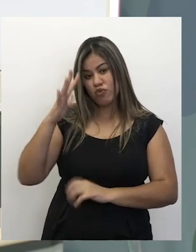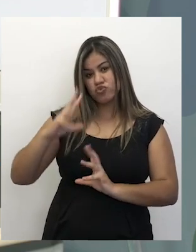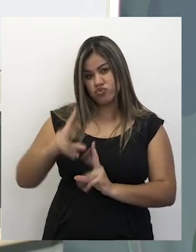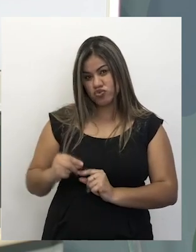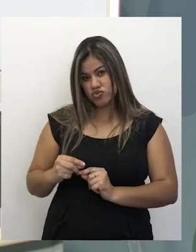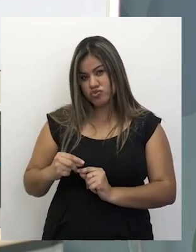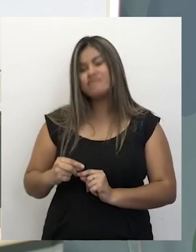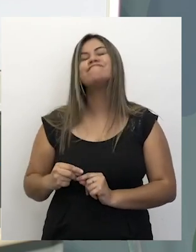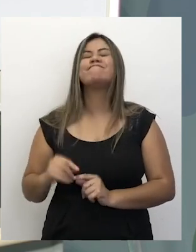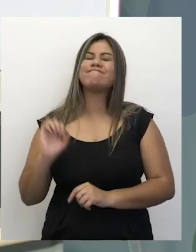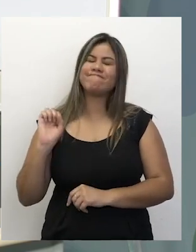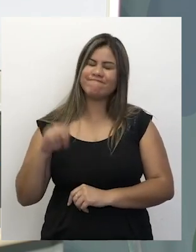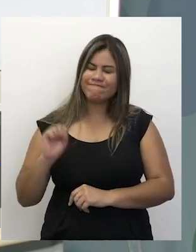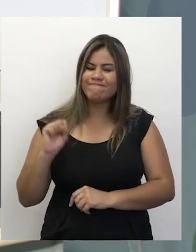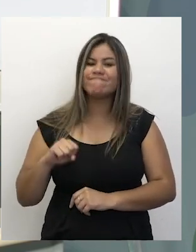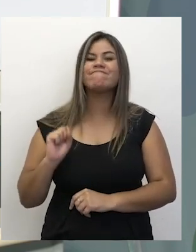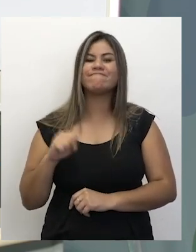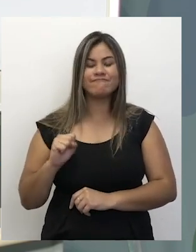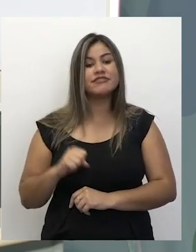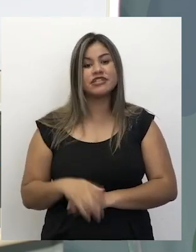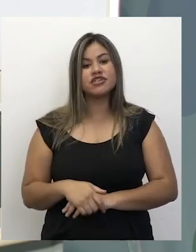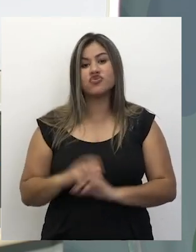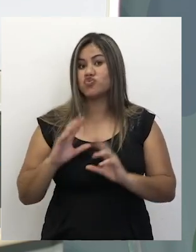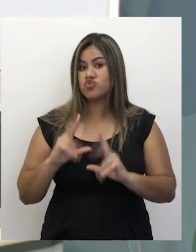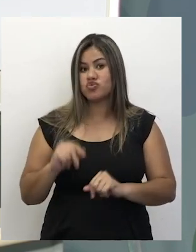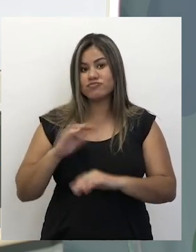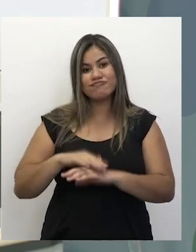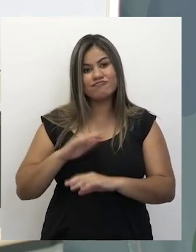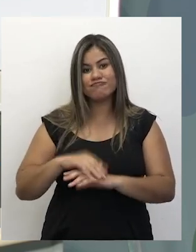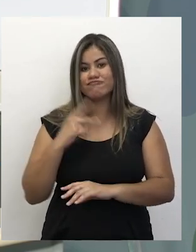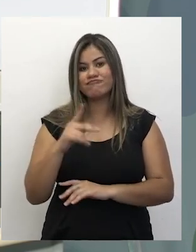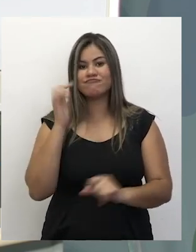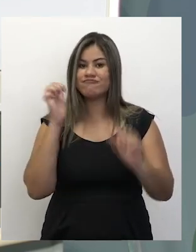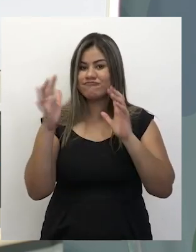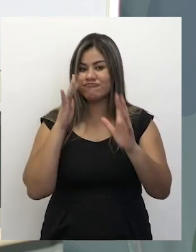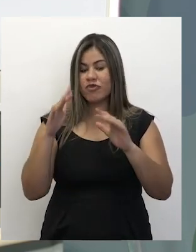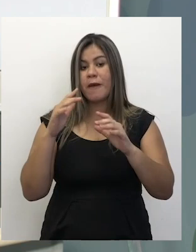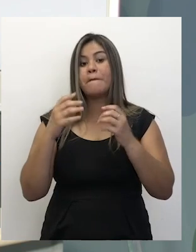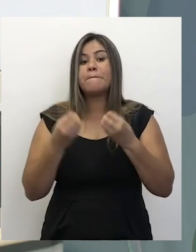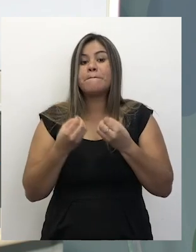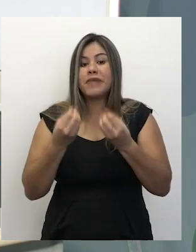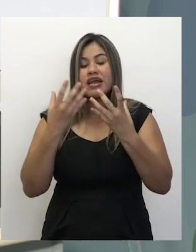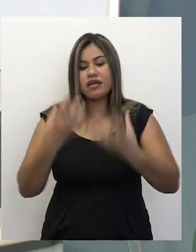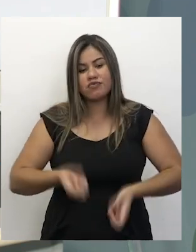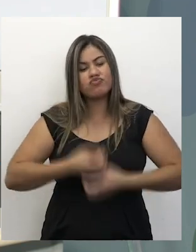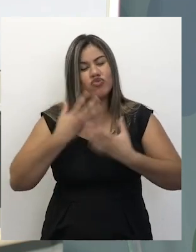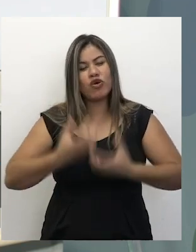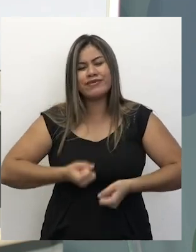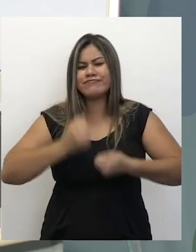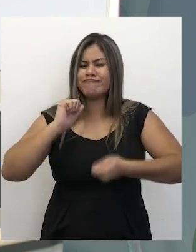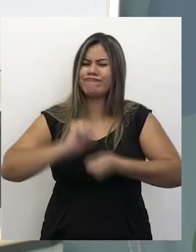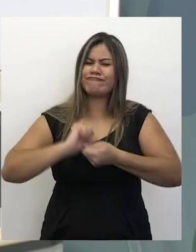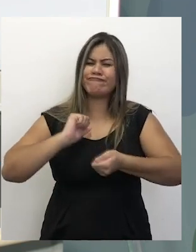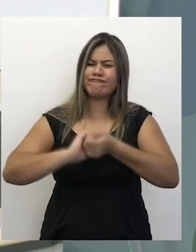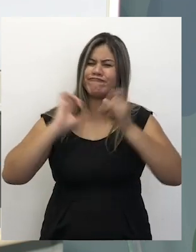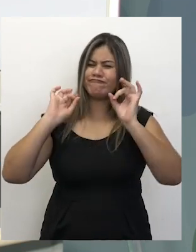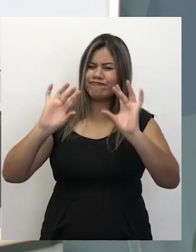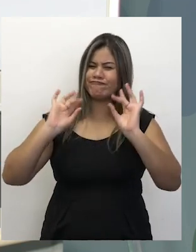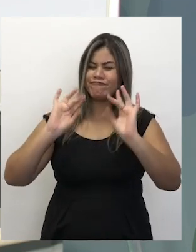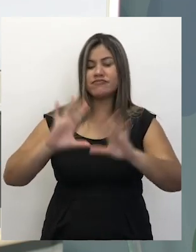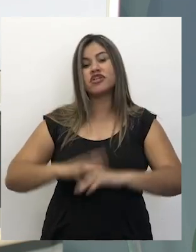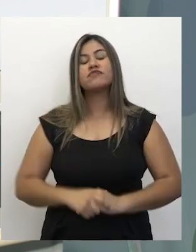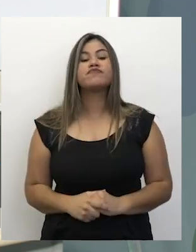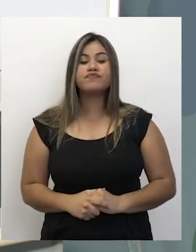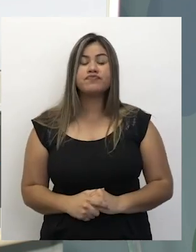isso pensou tudo isso tudo isso para poder fazer um poema de qualidade de